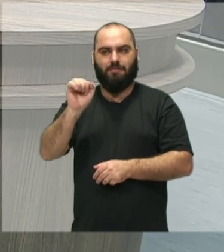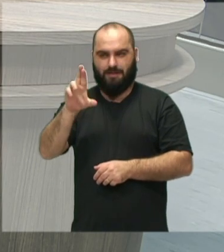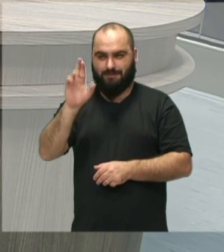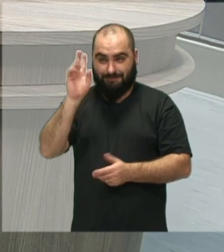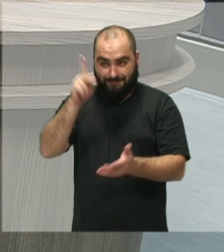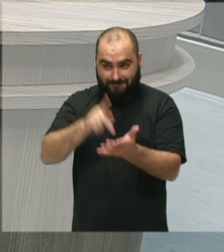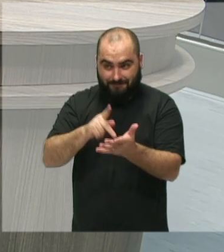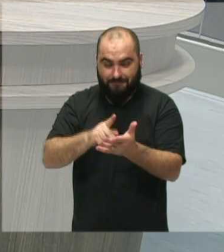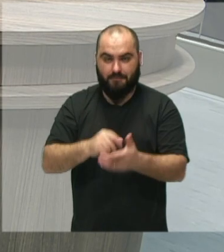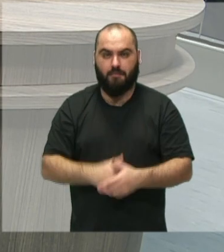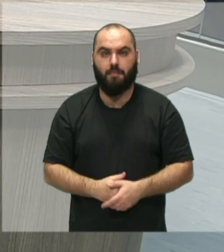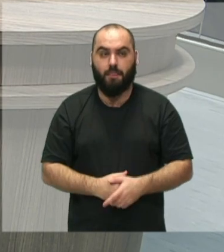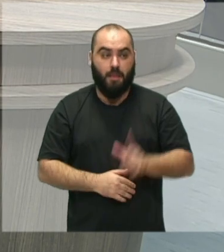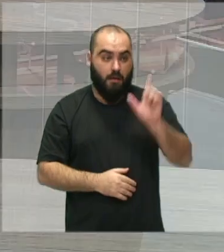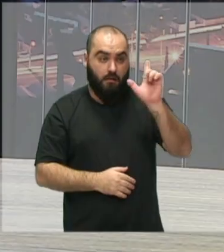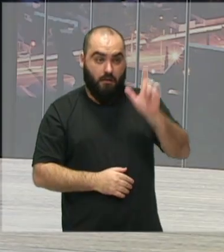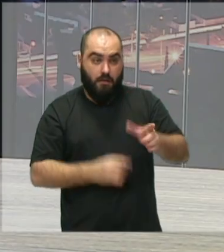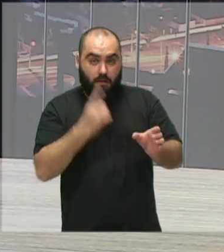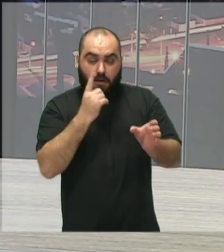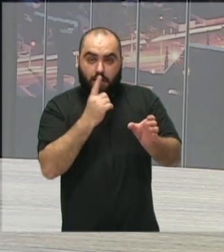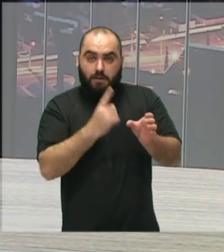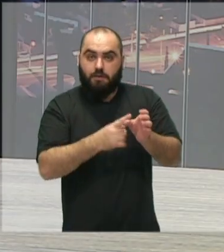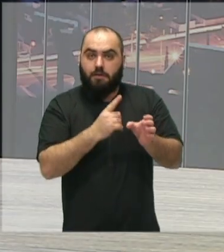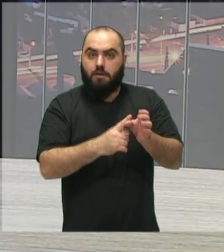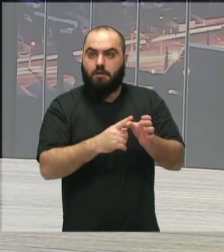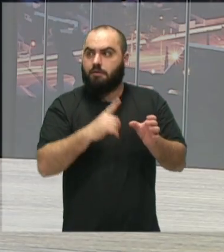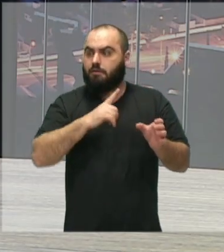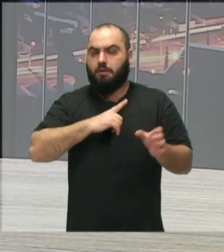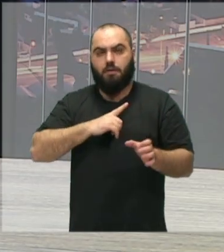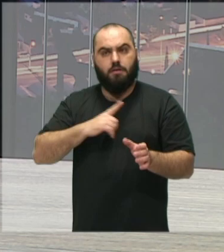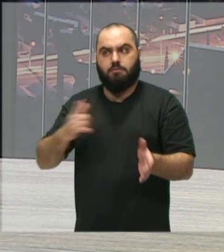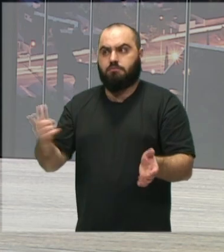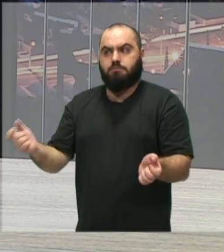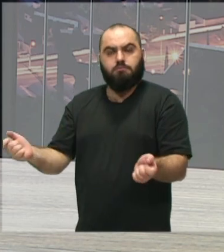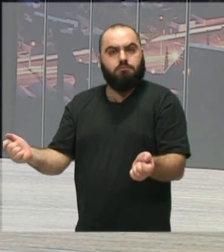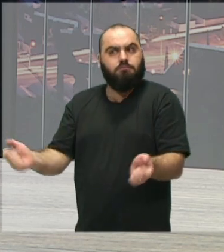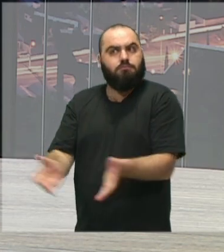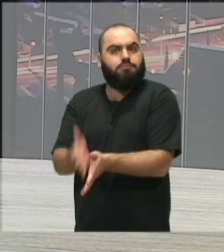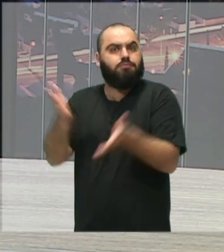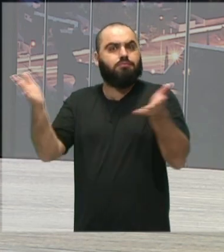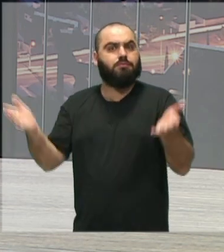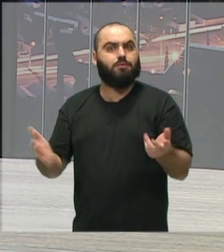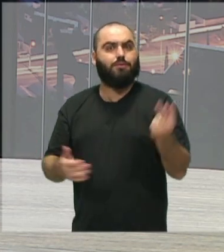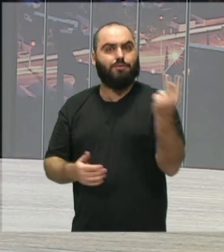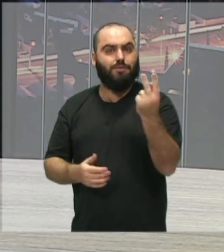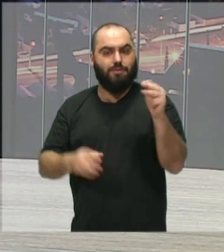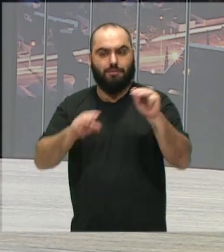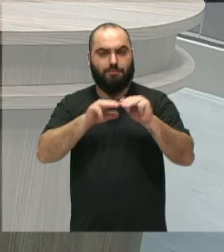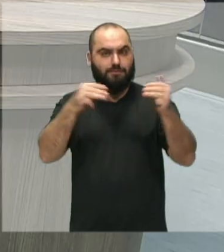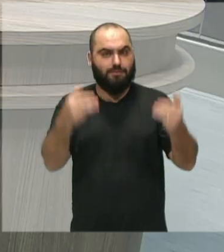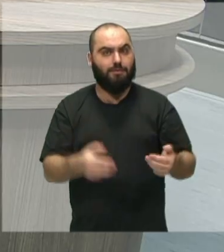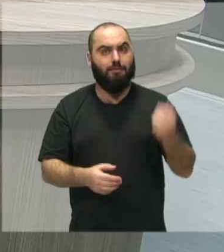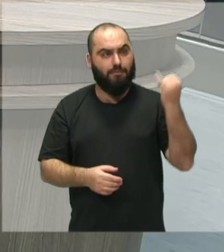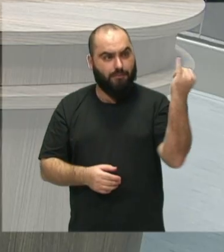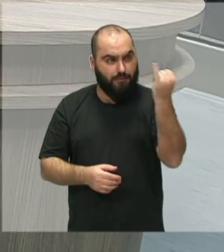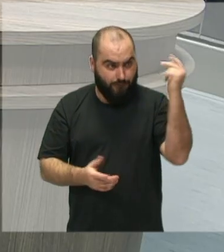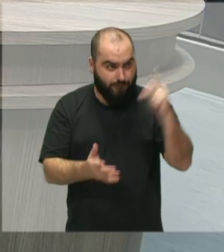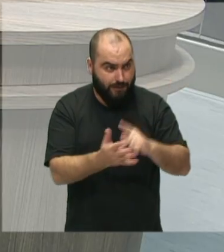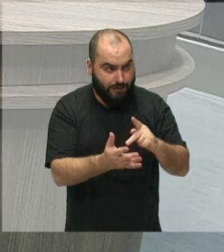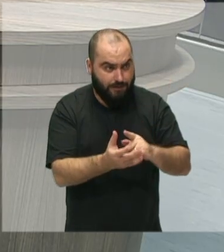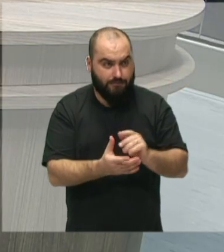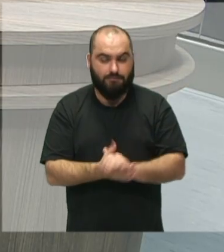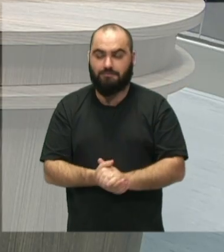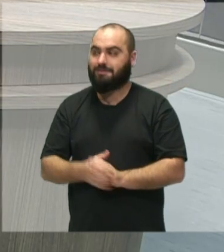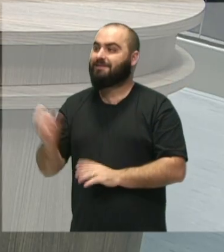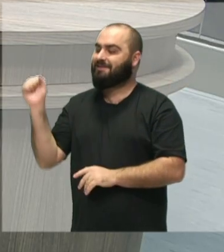De se ter, né, uma cidade, eu acho que nós somos privilegiados, né? Nós temos 2 museus e muito importantes. Sim.